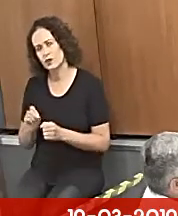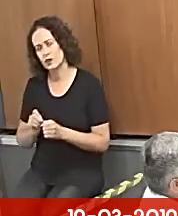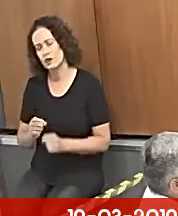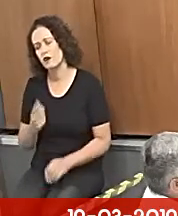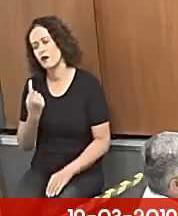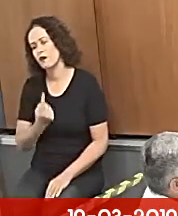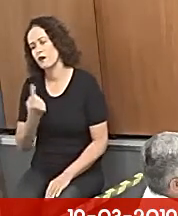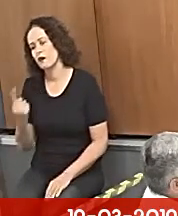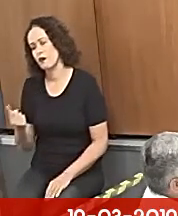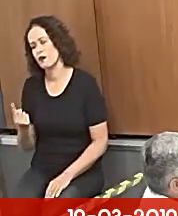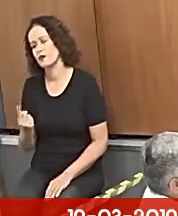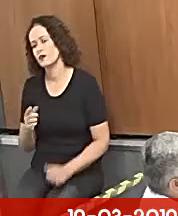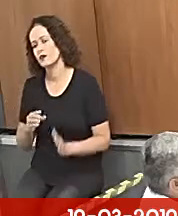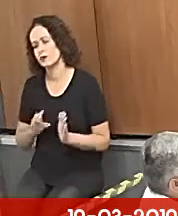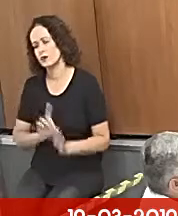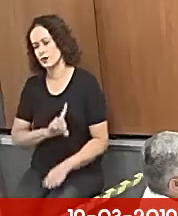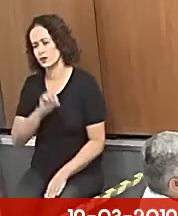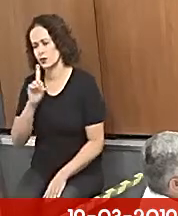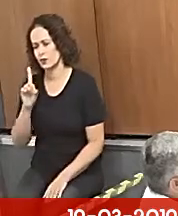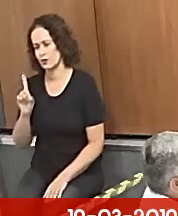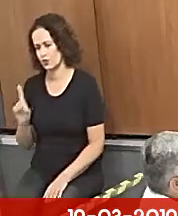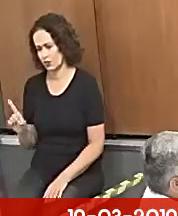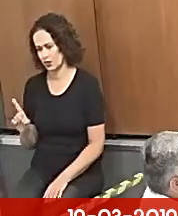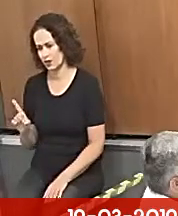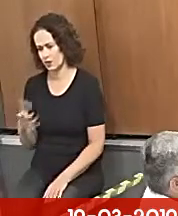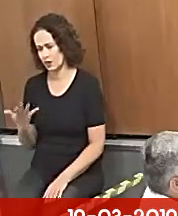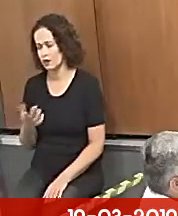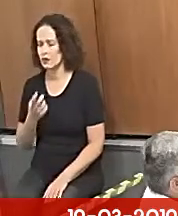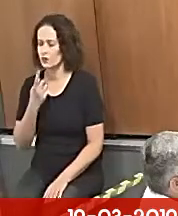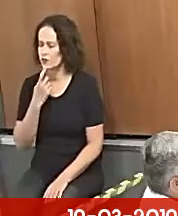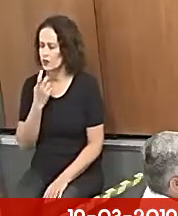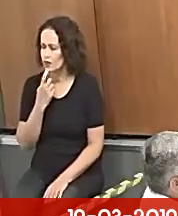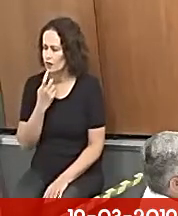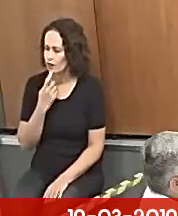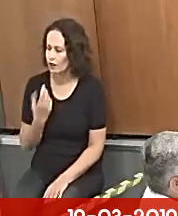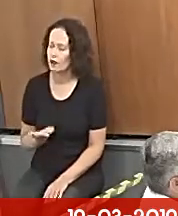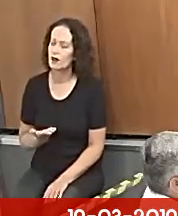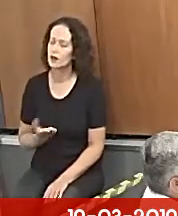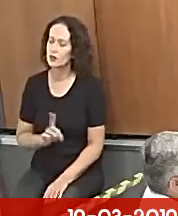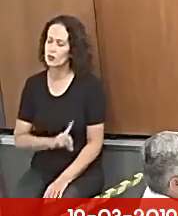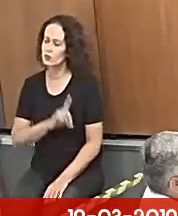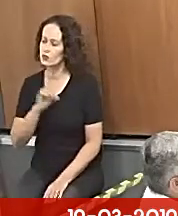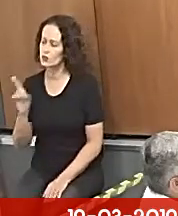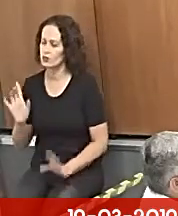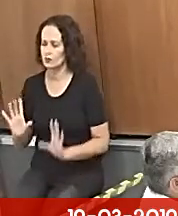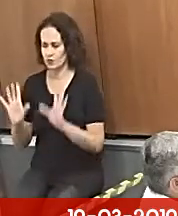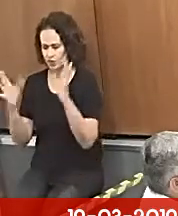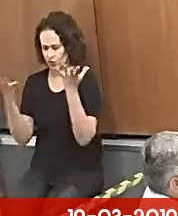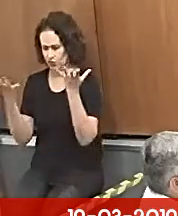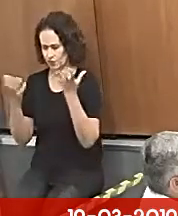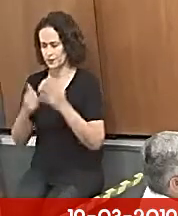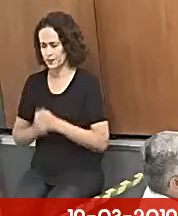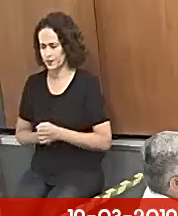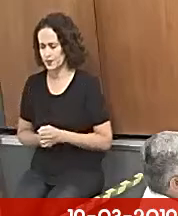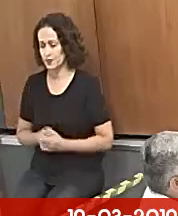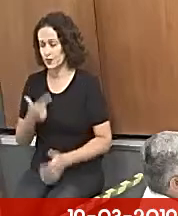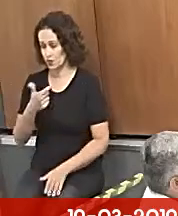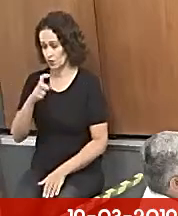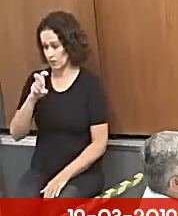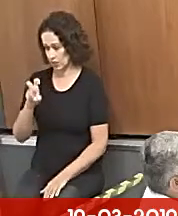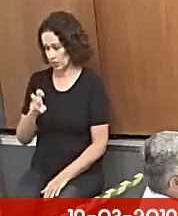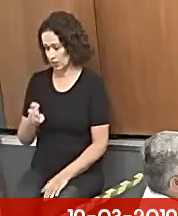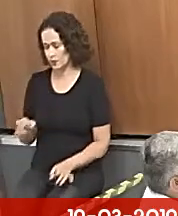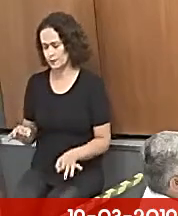para nós abarcamos todos os feriados e as datas comemorativas passando o dia 25 agora